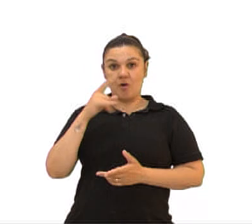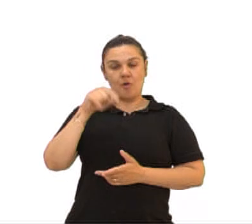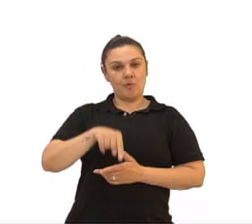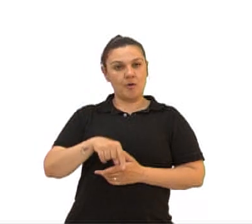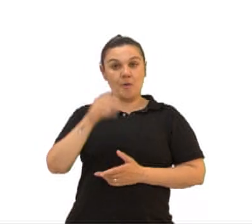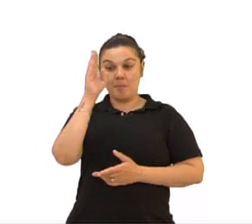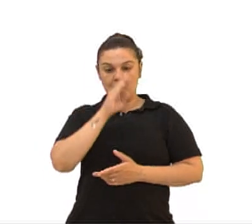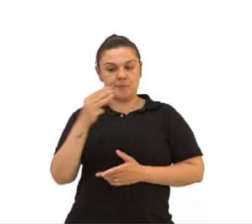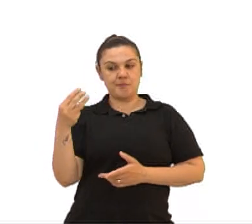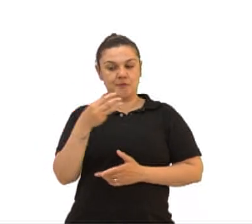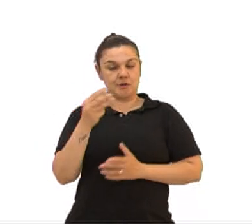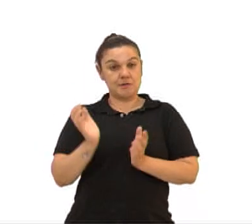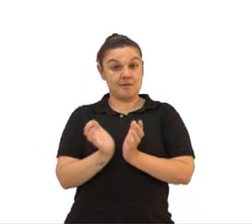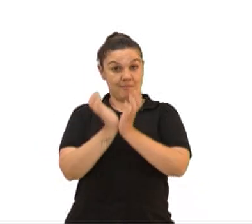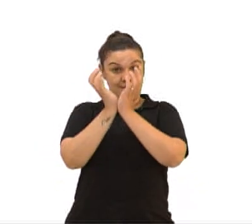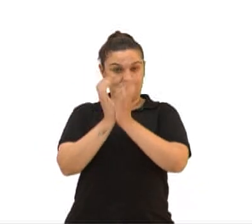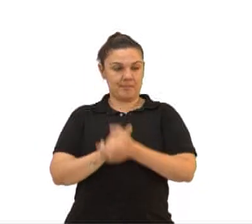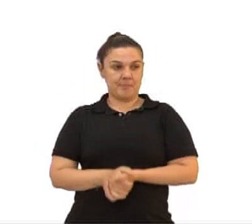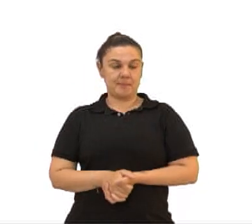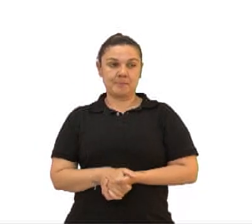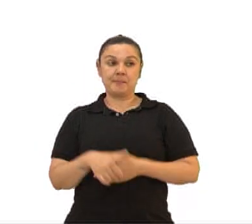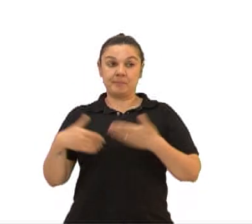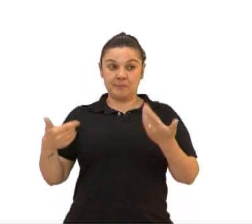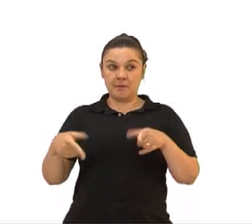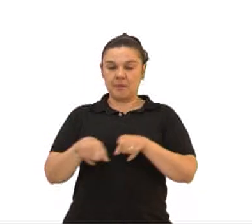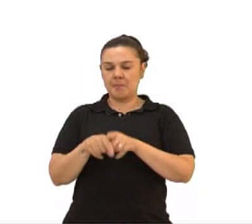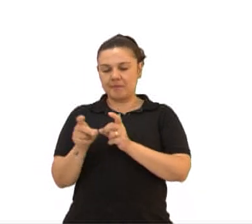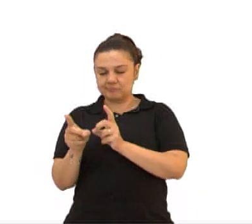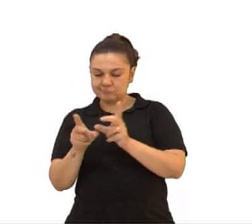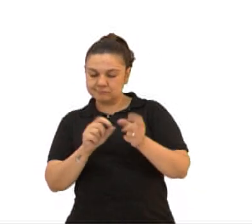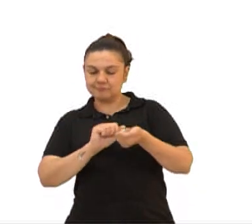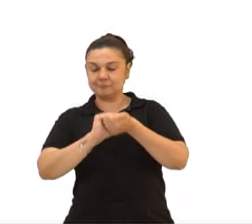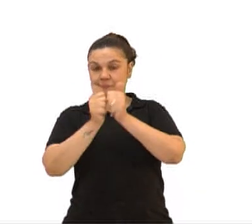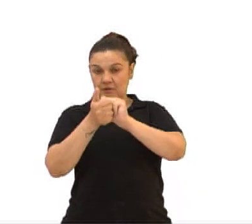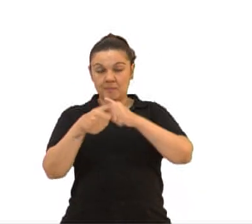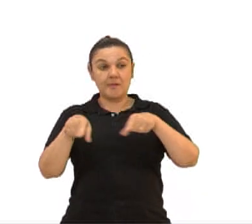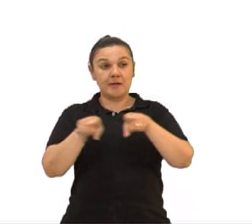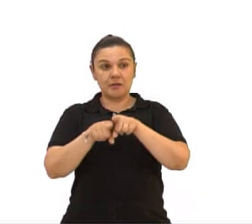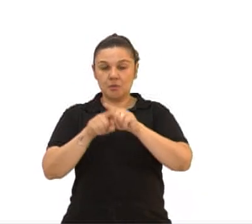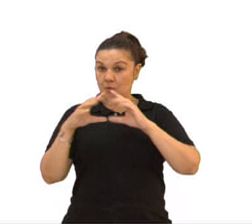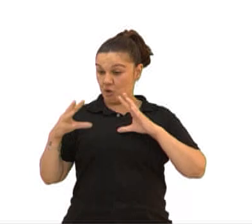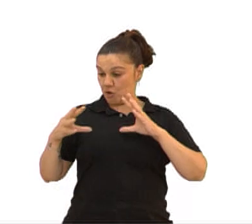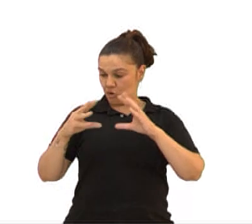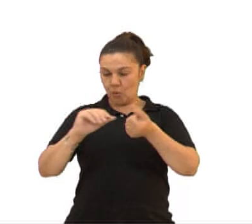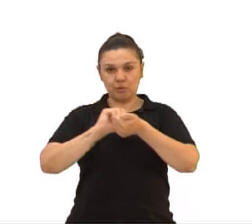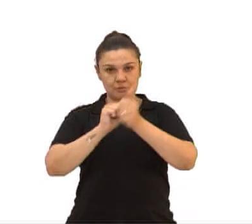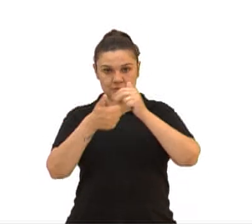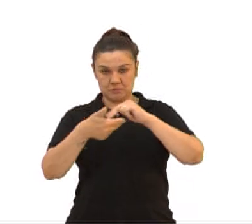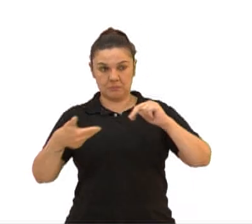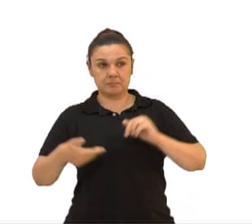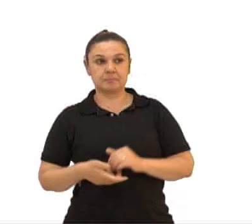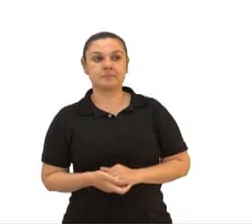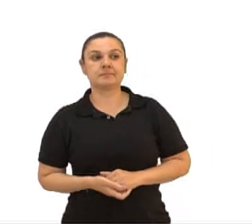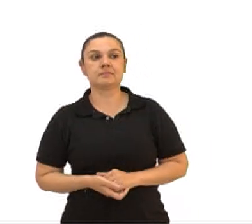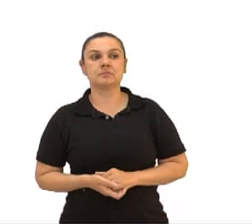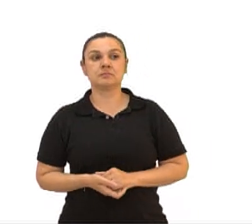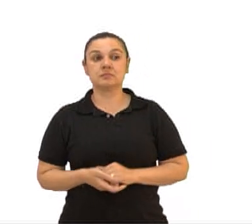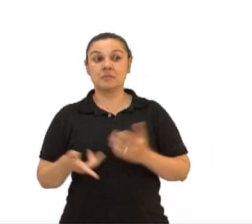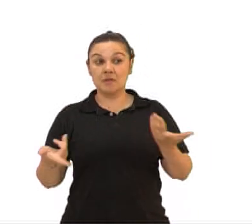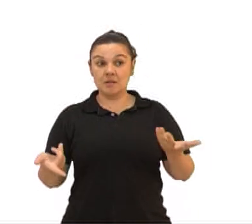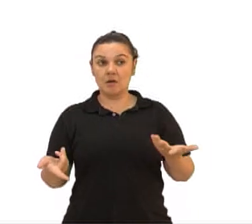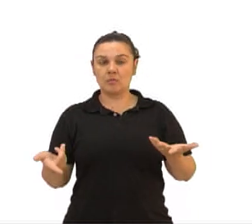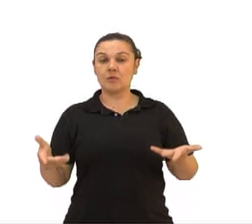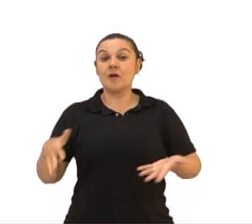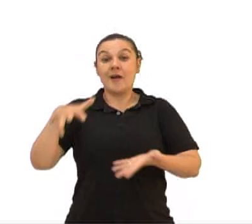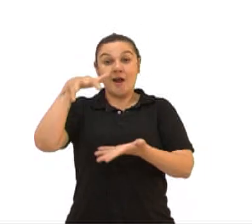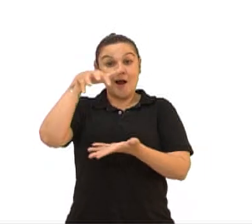tricampeão, o marketing esportivo, que está muito presente não só no futebol, mas praticamente em todo o esporte, isso garantiu